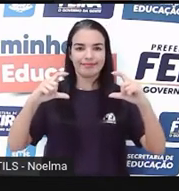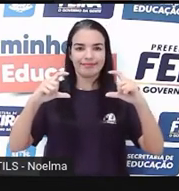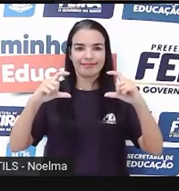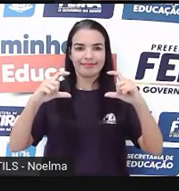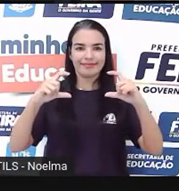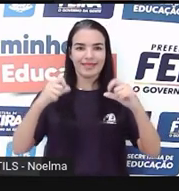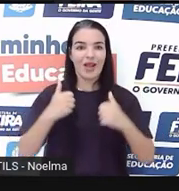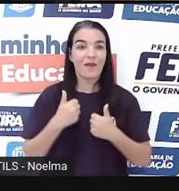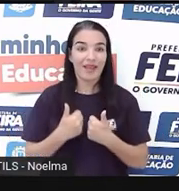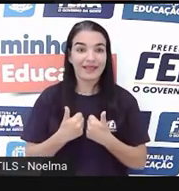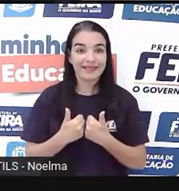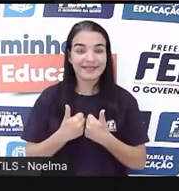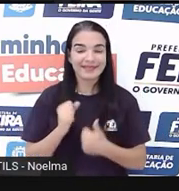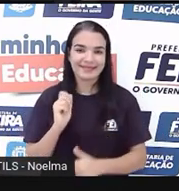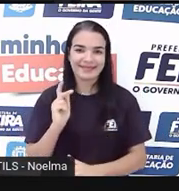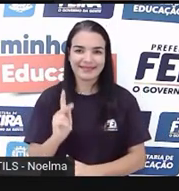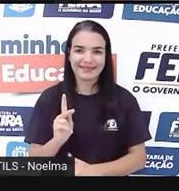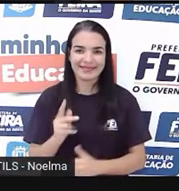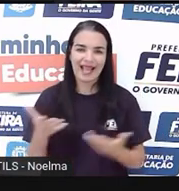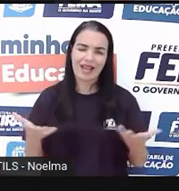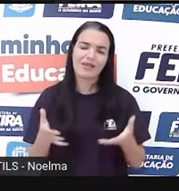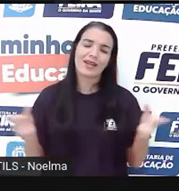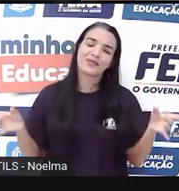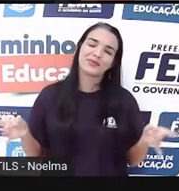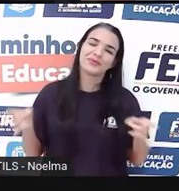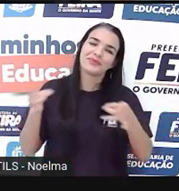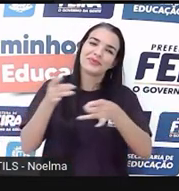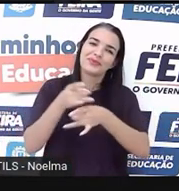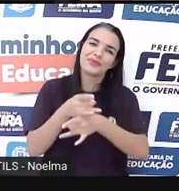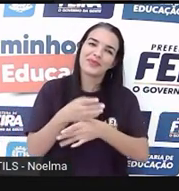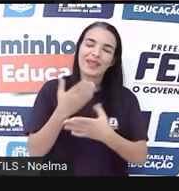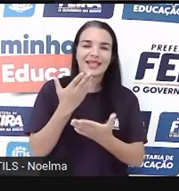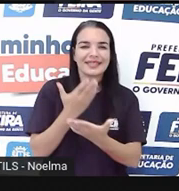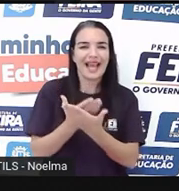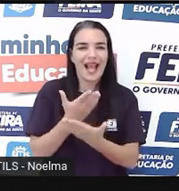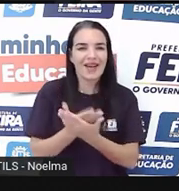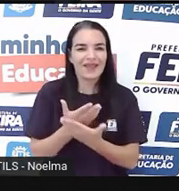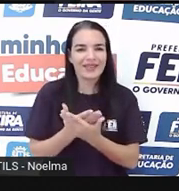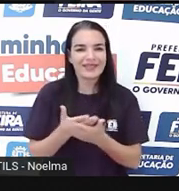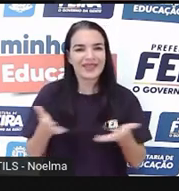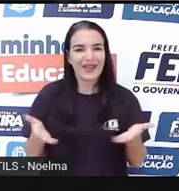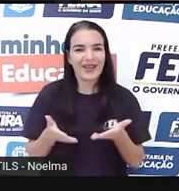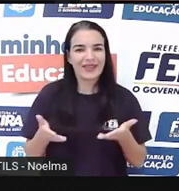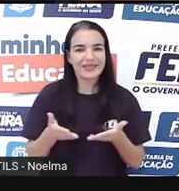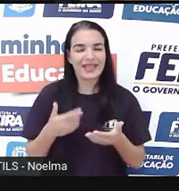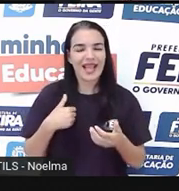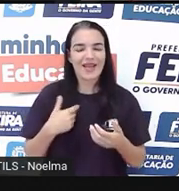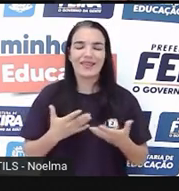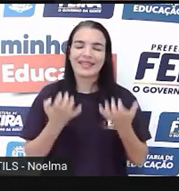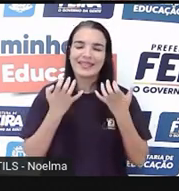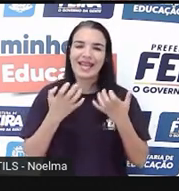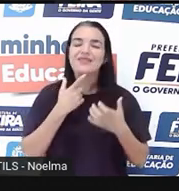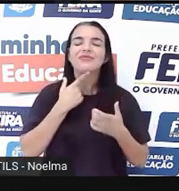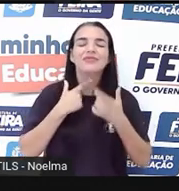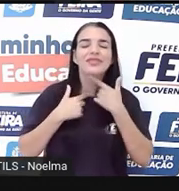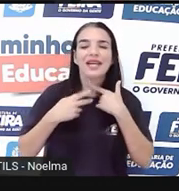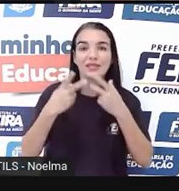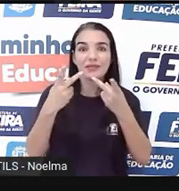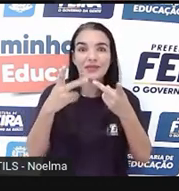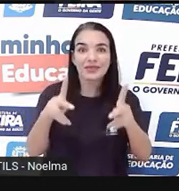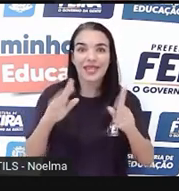horizontal, ok? E chegamos então ao final de nossa aula de hoje e eu desejo para